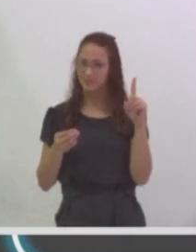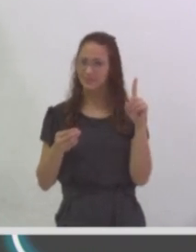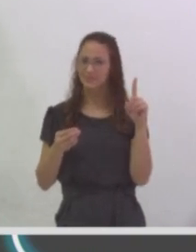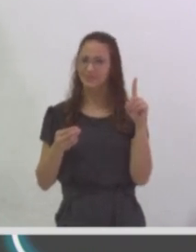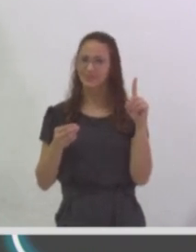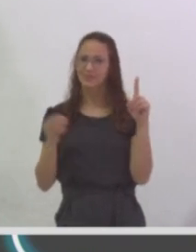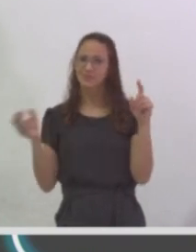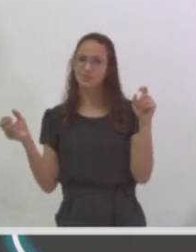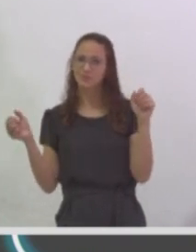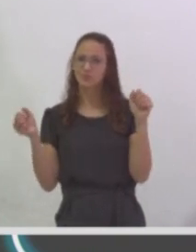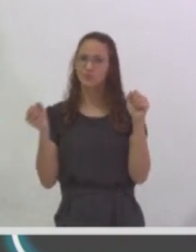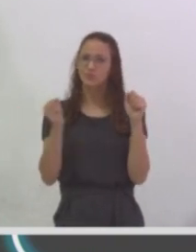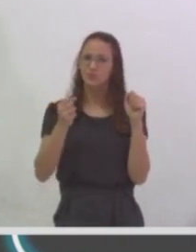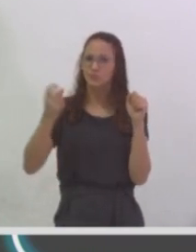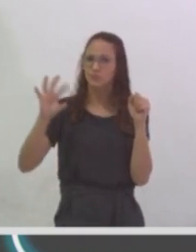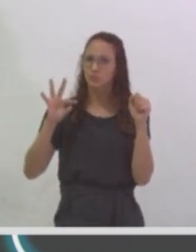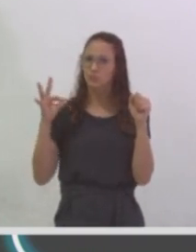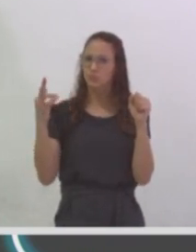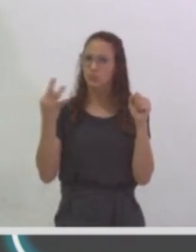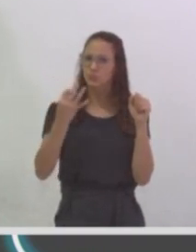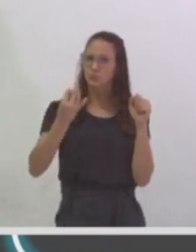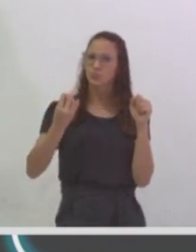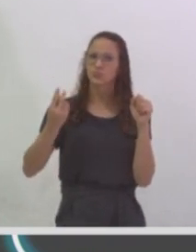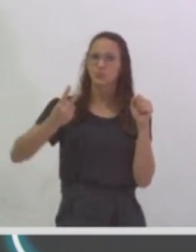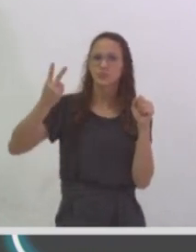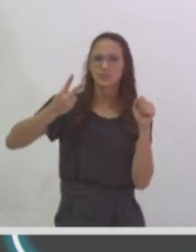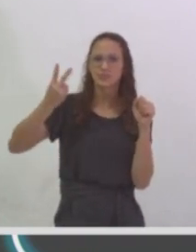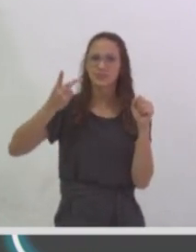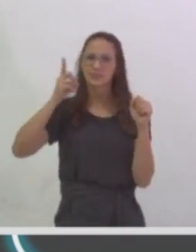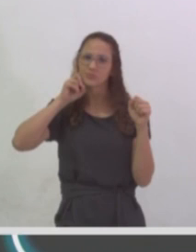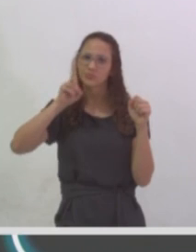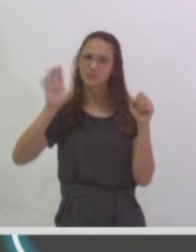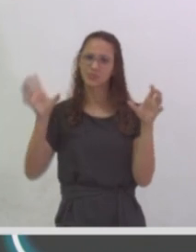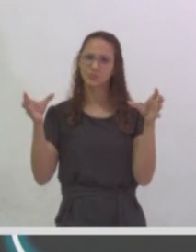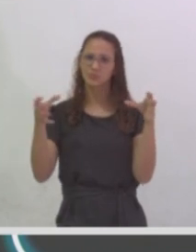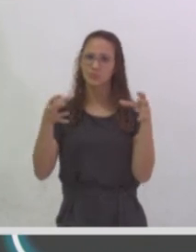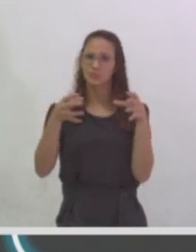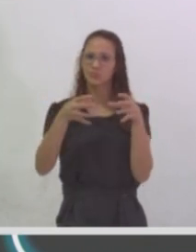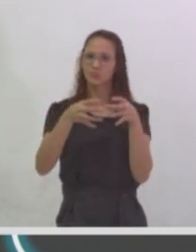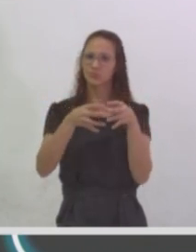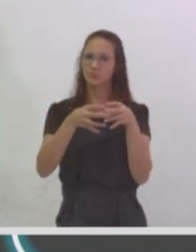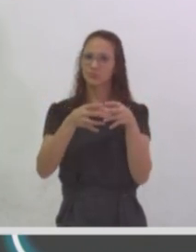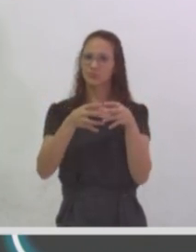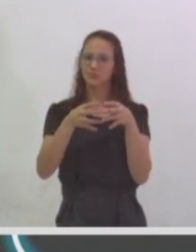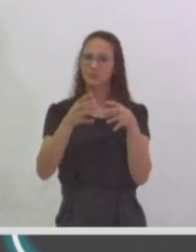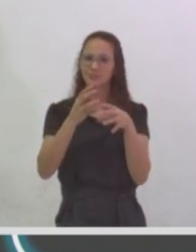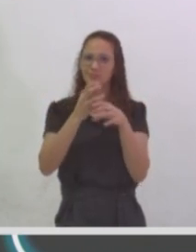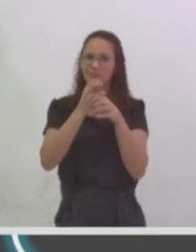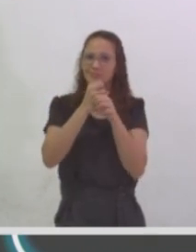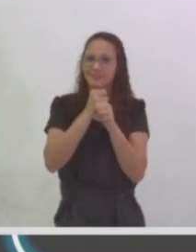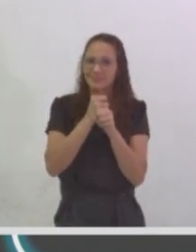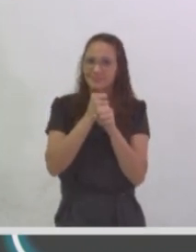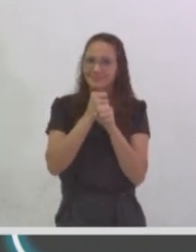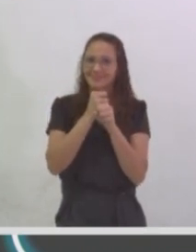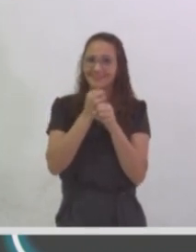e juntar com tudo que foi no segundo dia. Agora você conta tudo